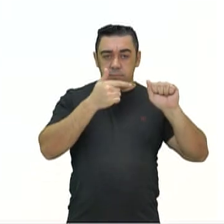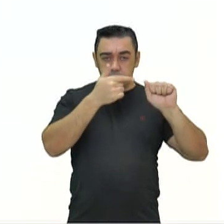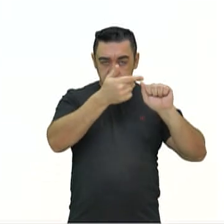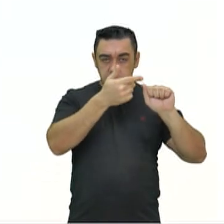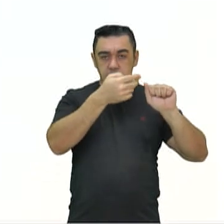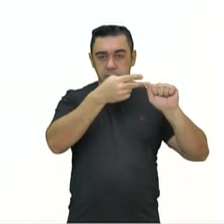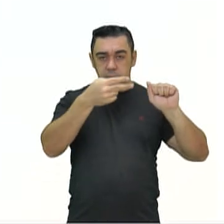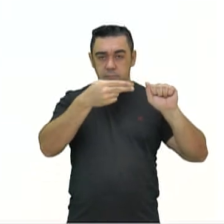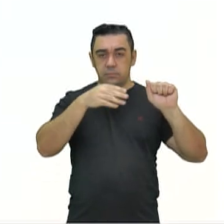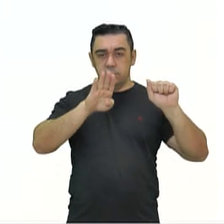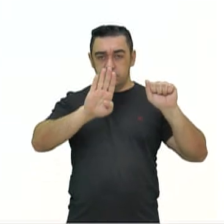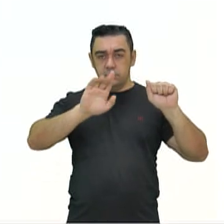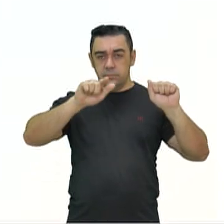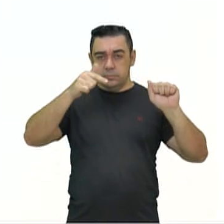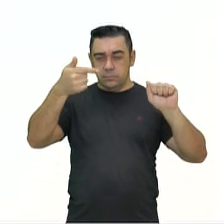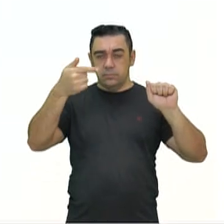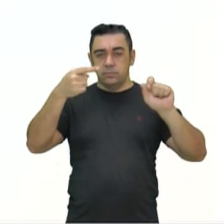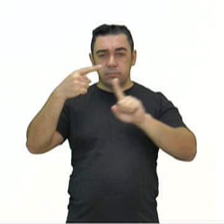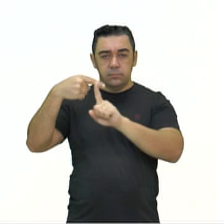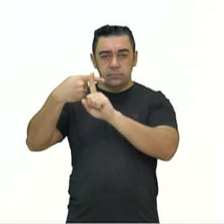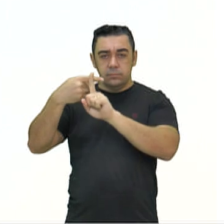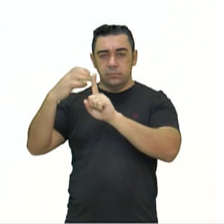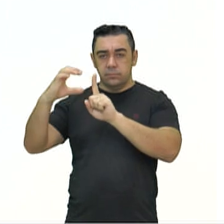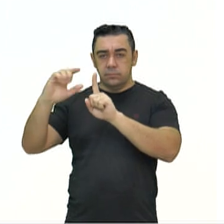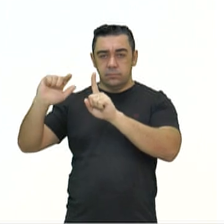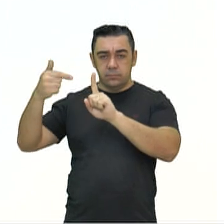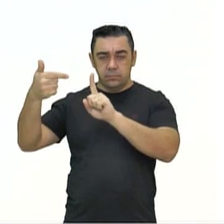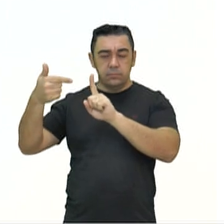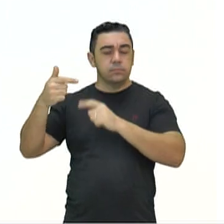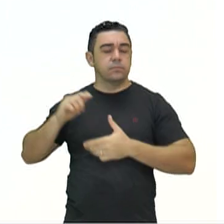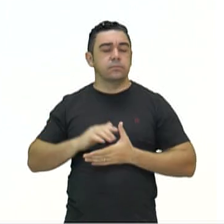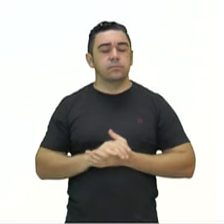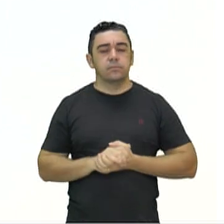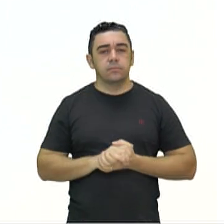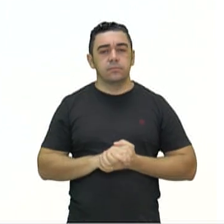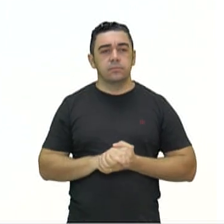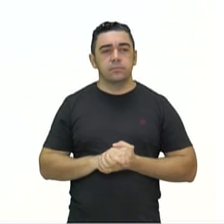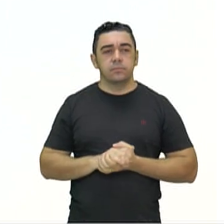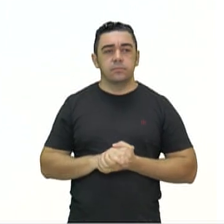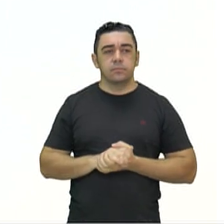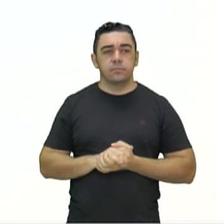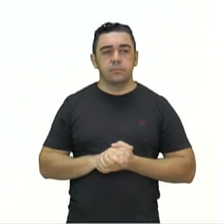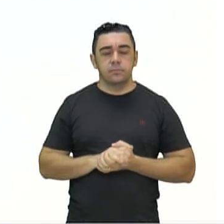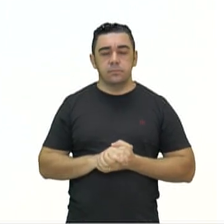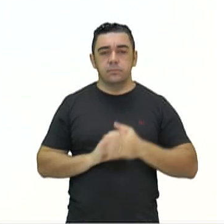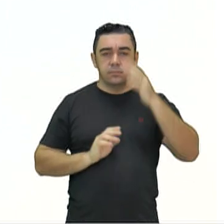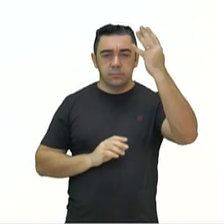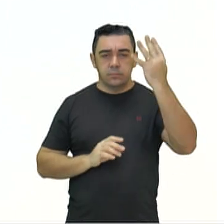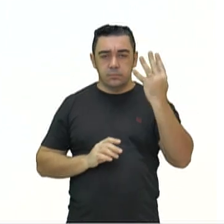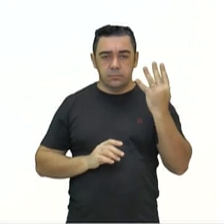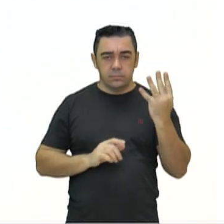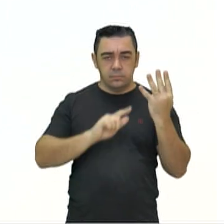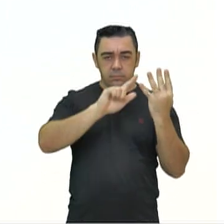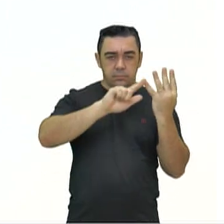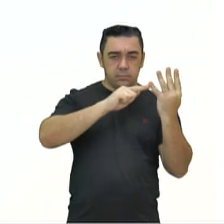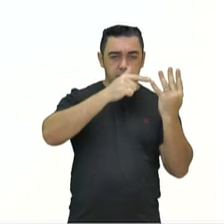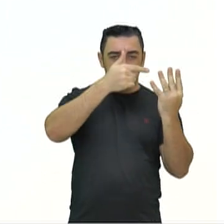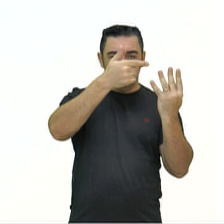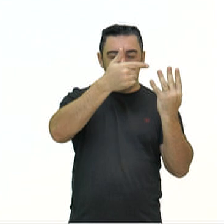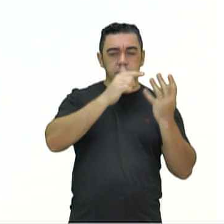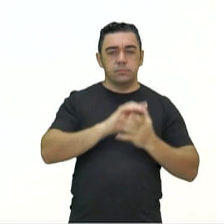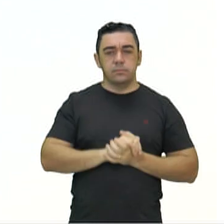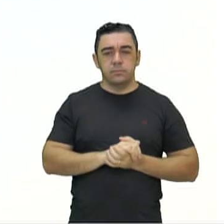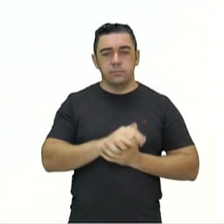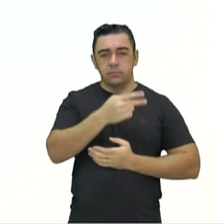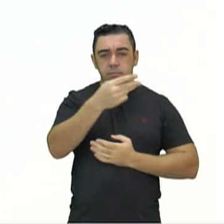dos quadrados dos catetos, como nós vimos antes no triângulo retângulo. 4, substituo no lugar do